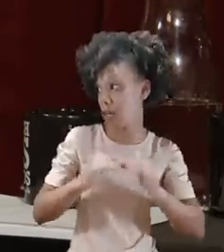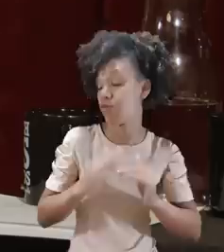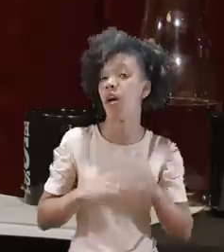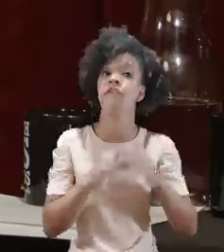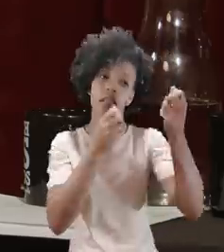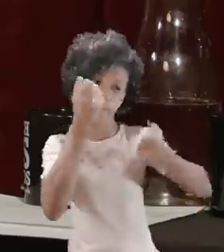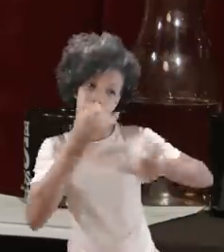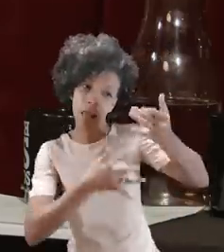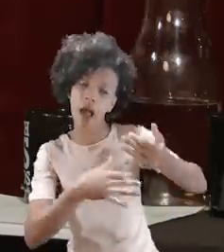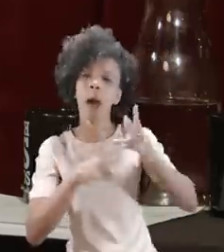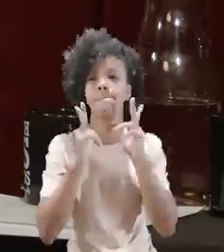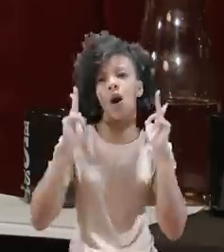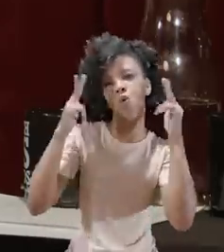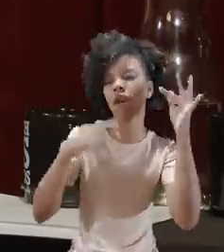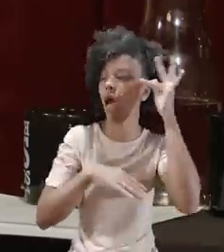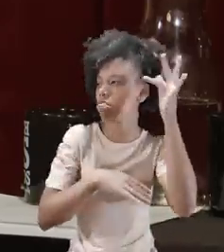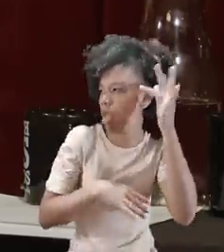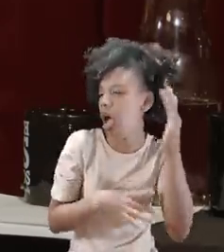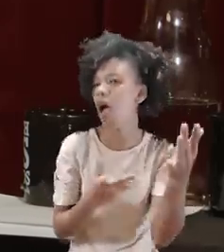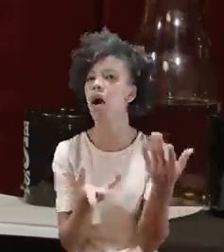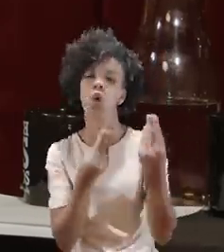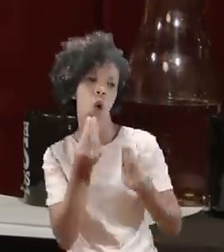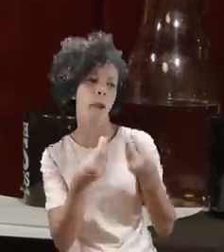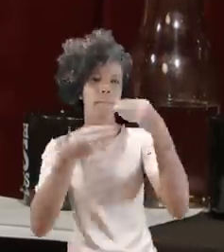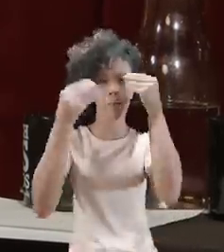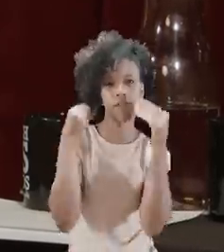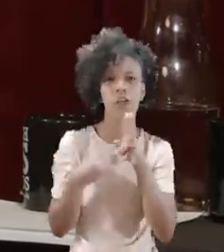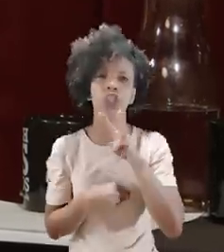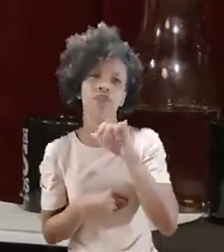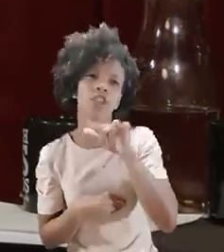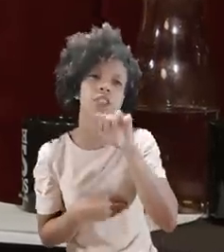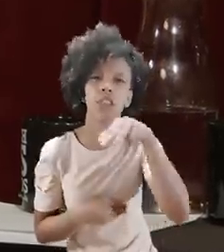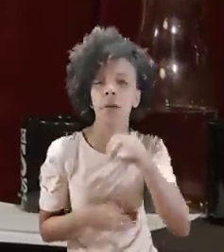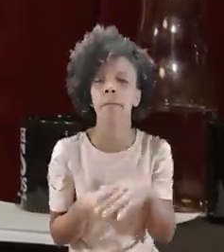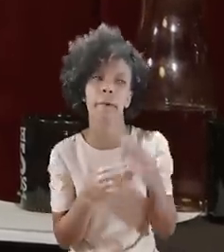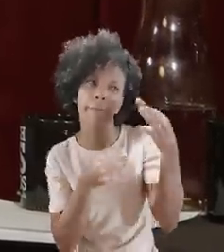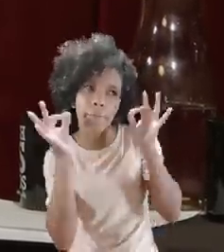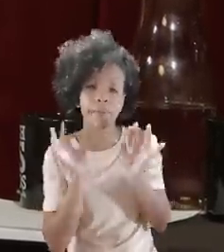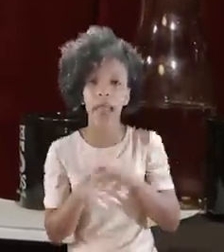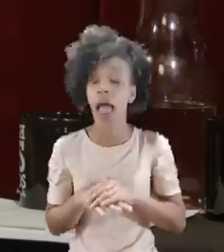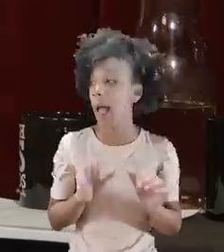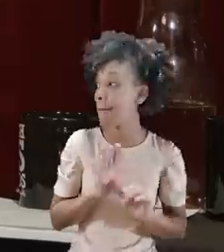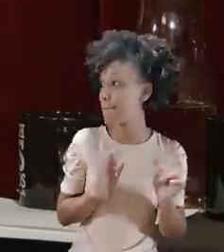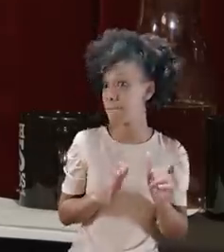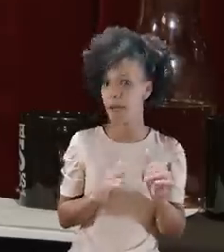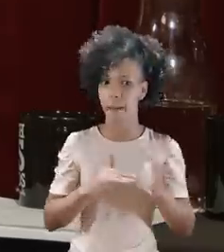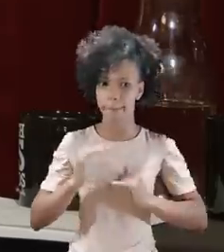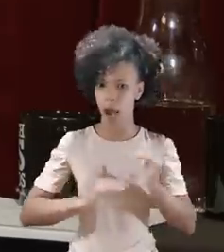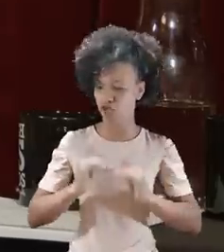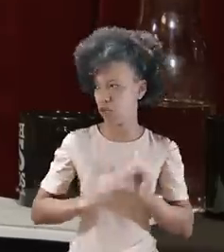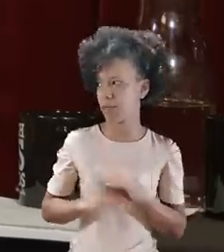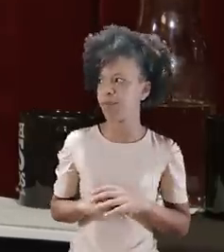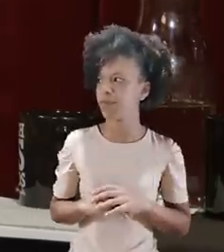aí vai explicar lá para cortar o cabelo visagismo Corta aqui para o lado para Cauã o Natal aí vai chegar a primeira vez que ele vai